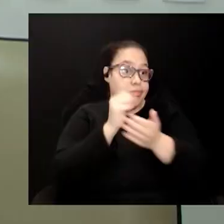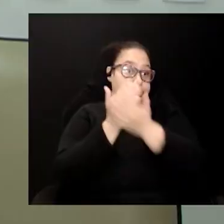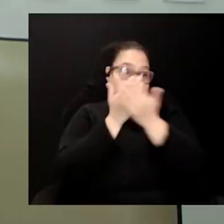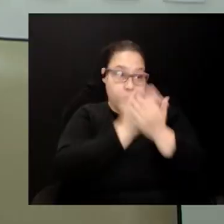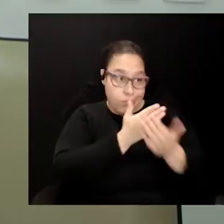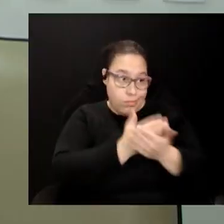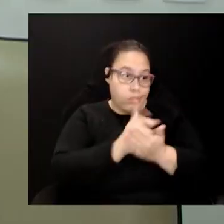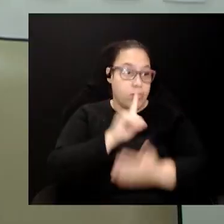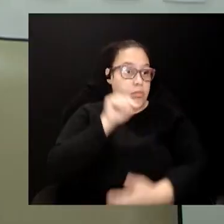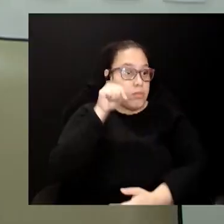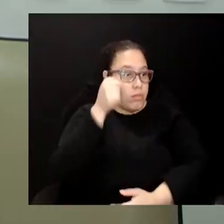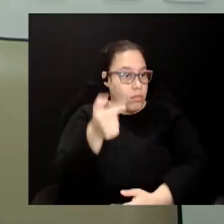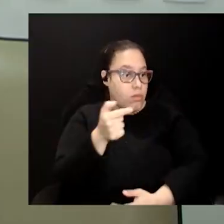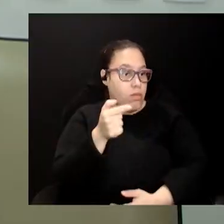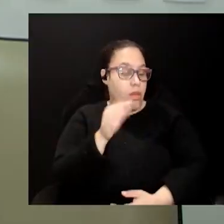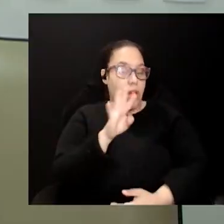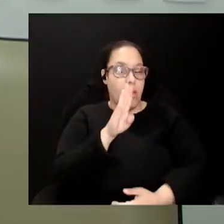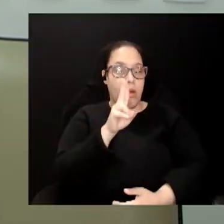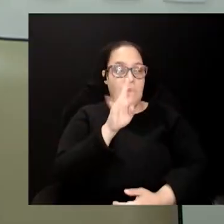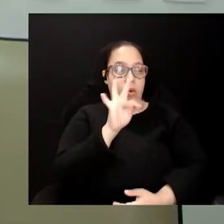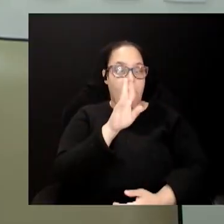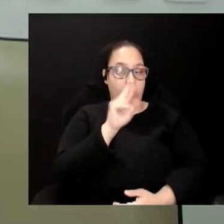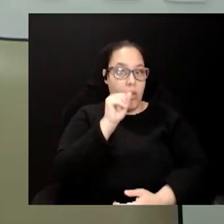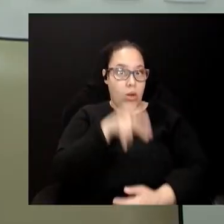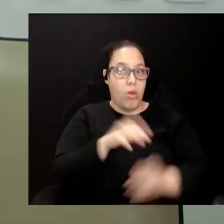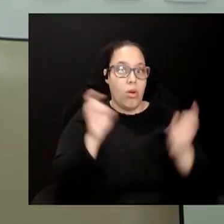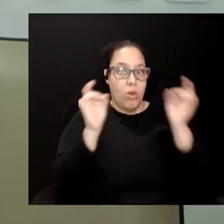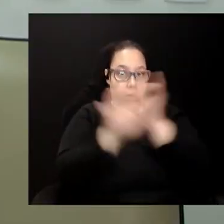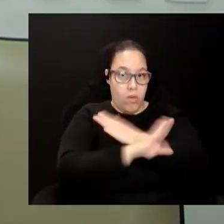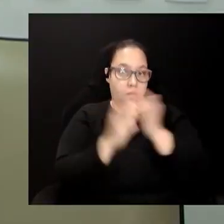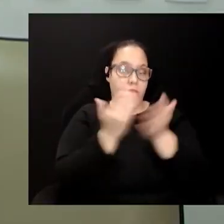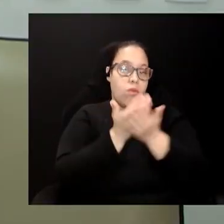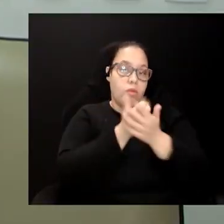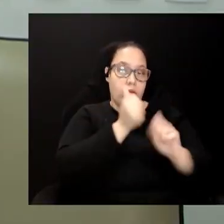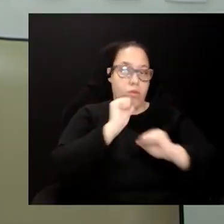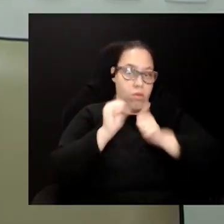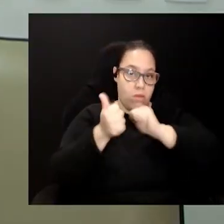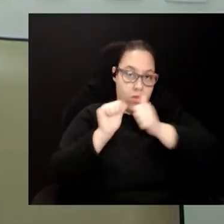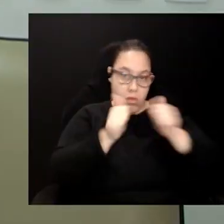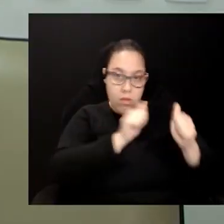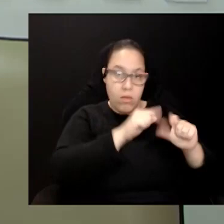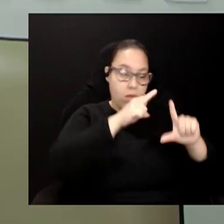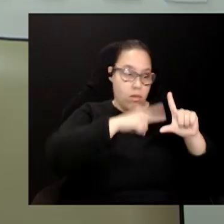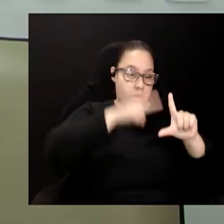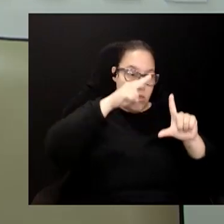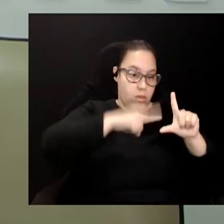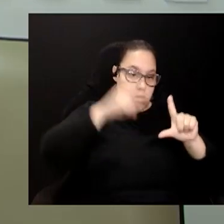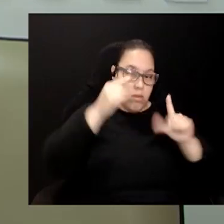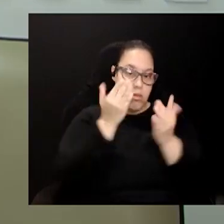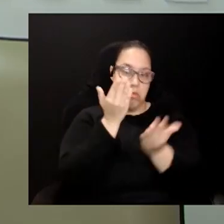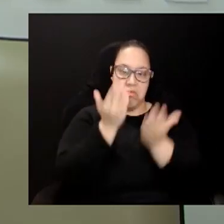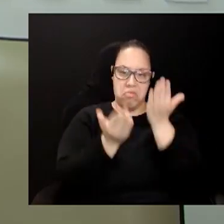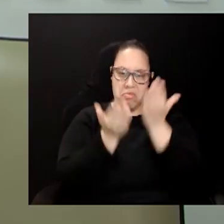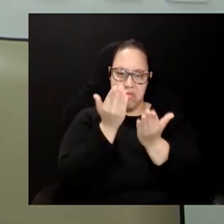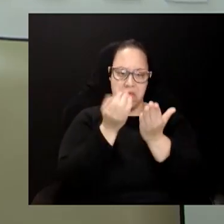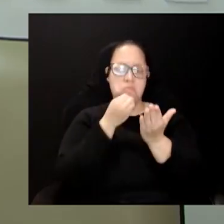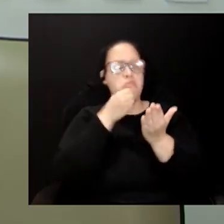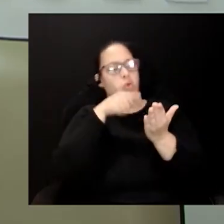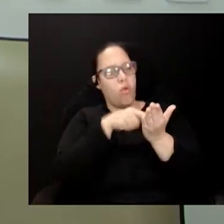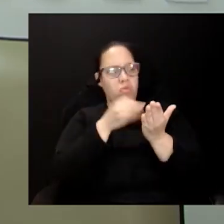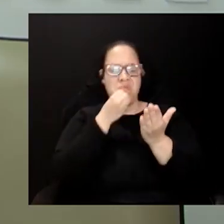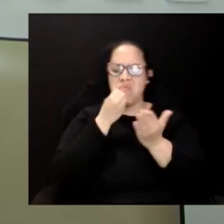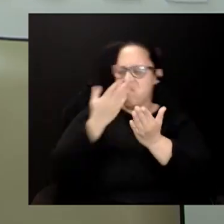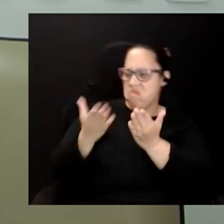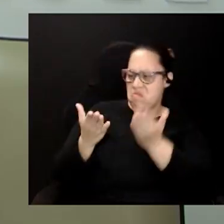no Butantan, quando termina o estudo, eles vão avaliar todos os dados e vão comparar a eficácia das duas vacinas. Se a